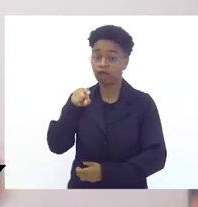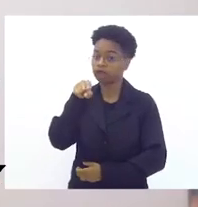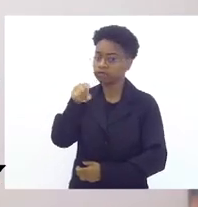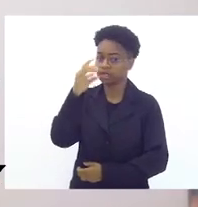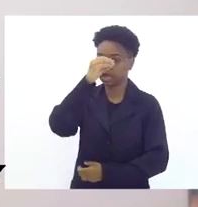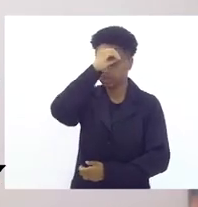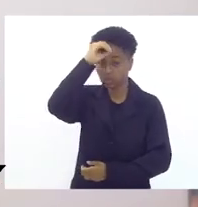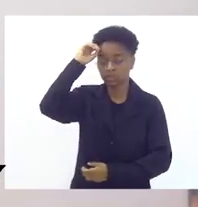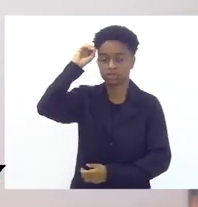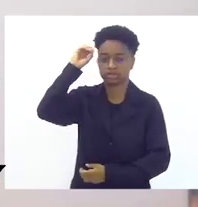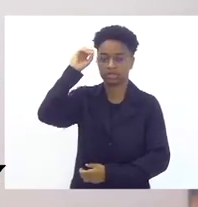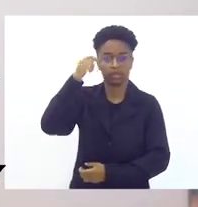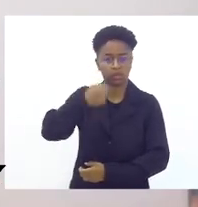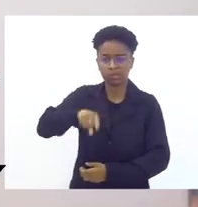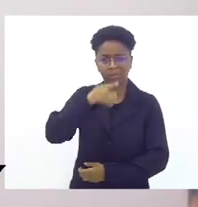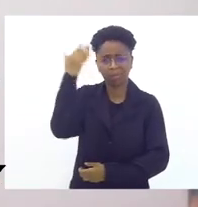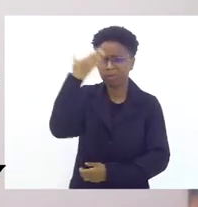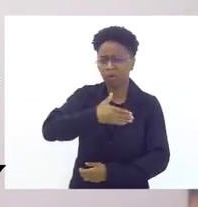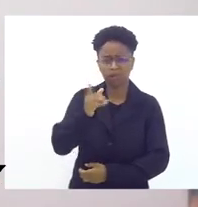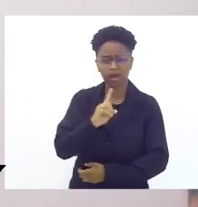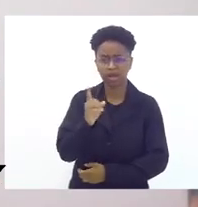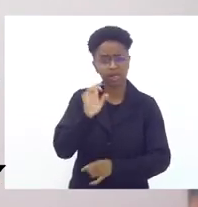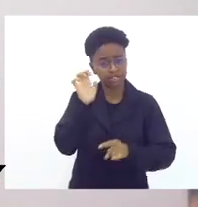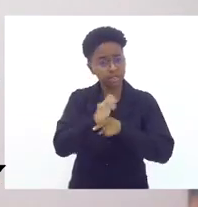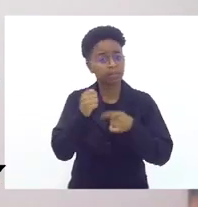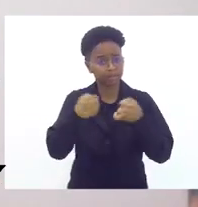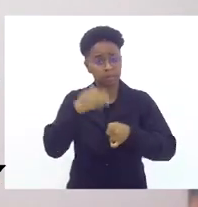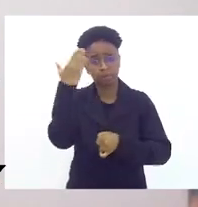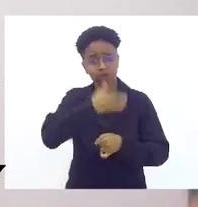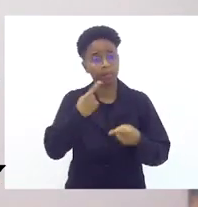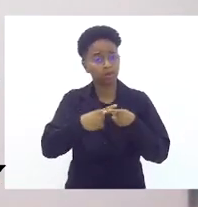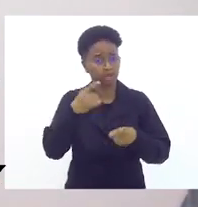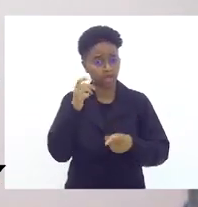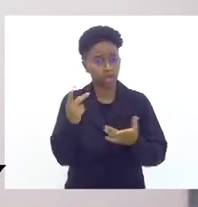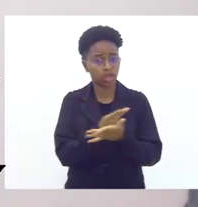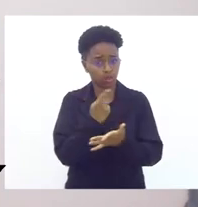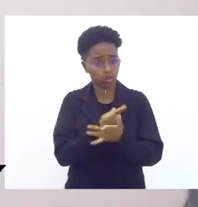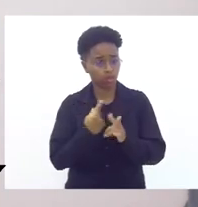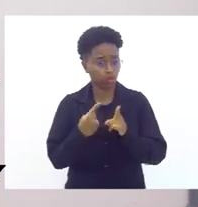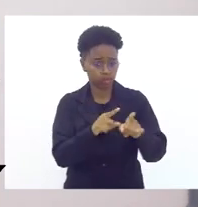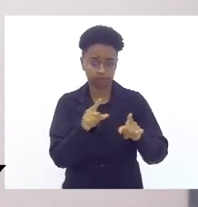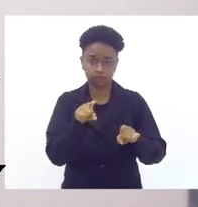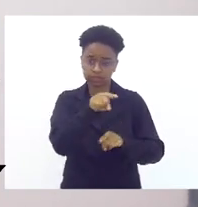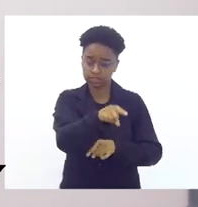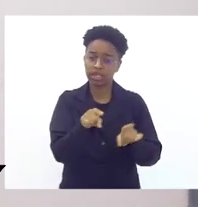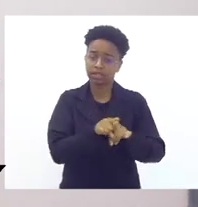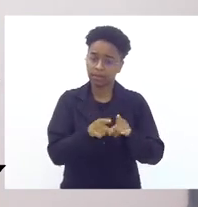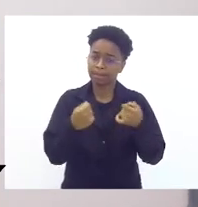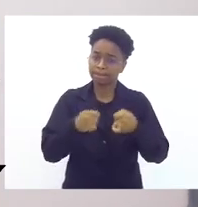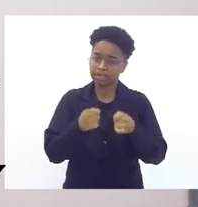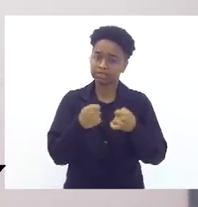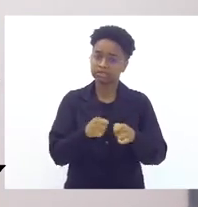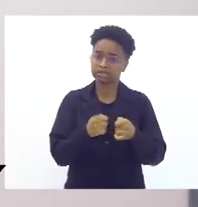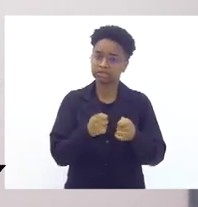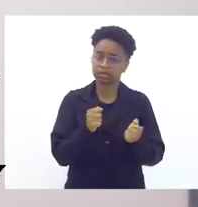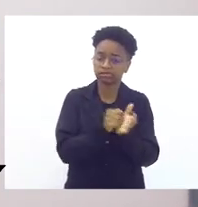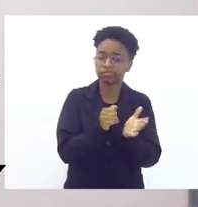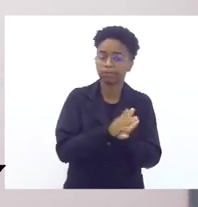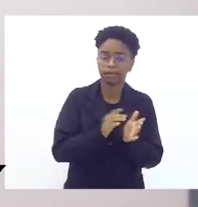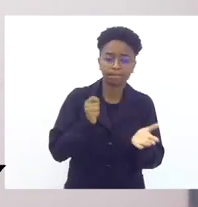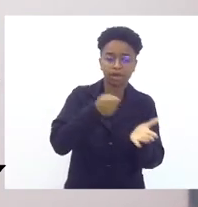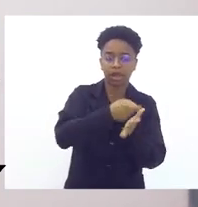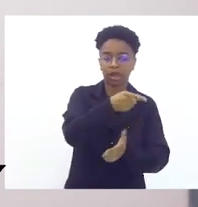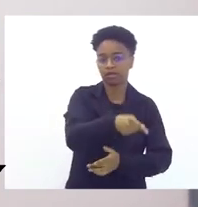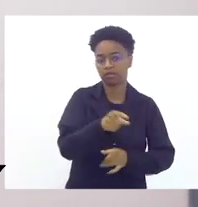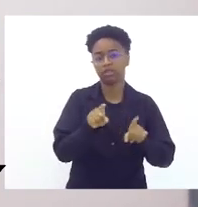inocente e não tem que provar isso o estado que tem que provar porque que ele errou com você e precisa te reparar e é nessa é